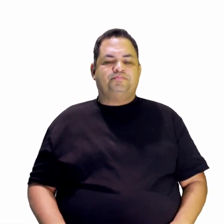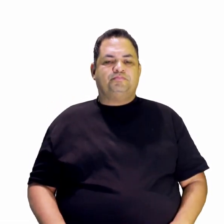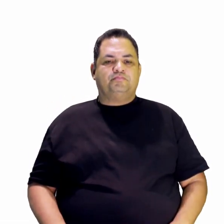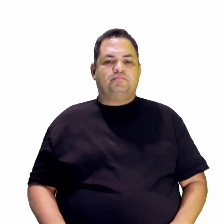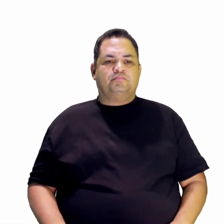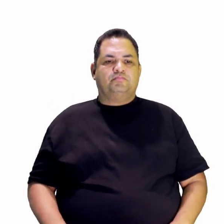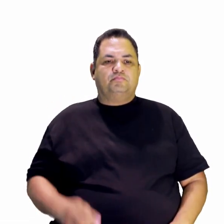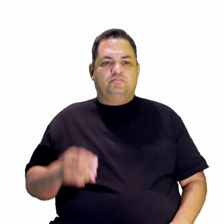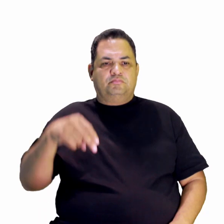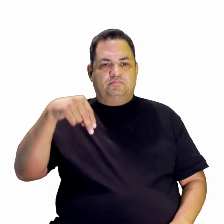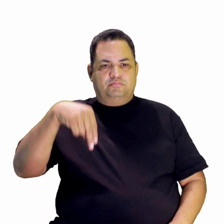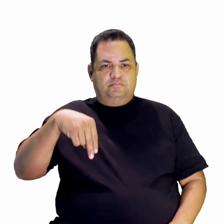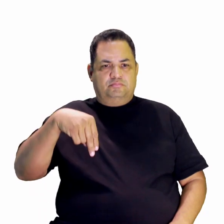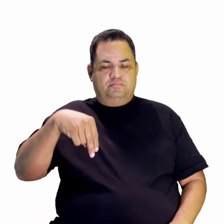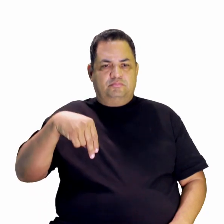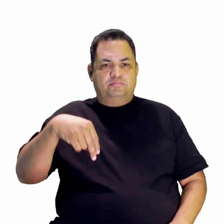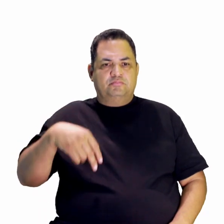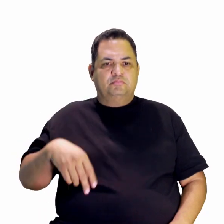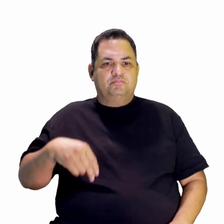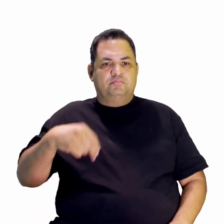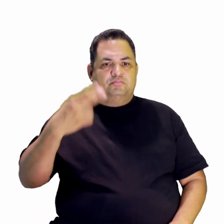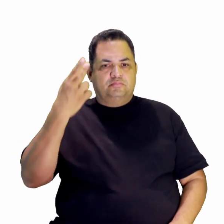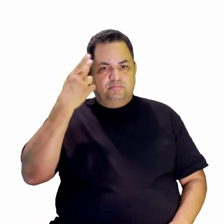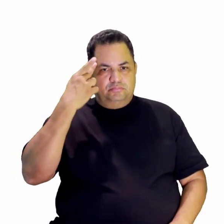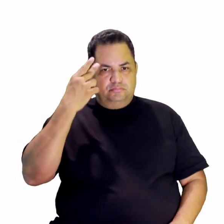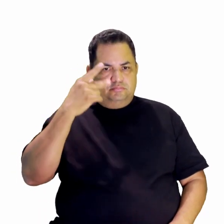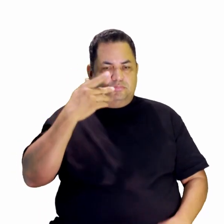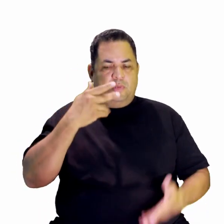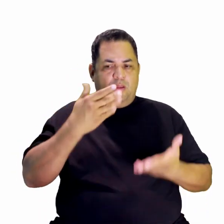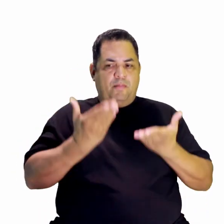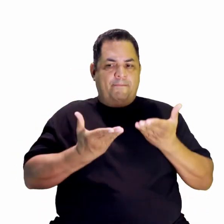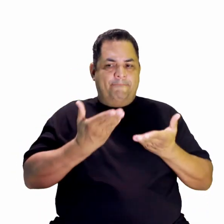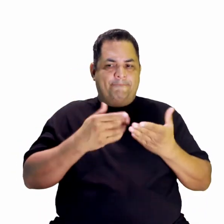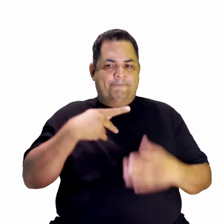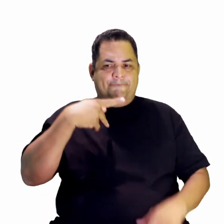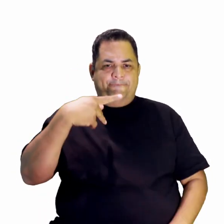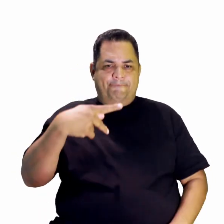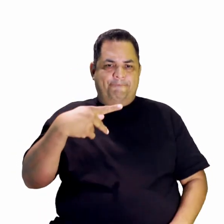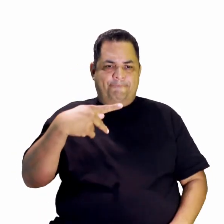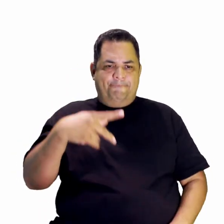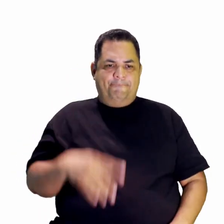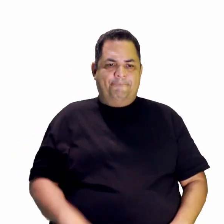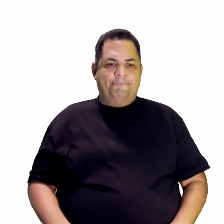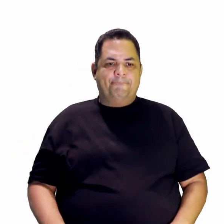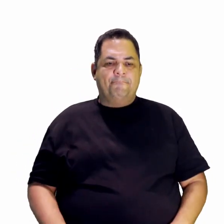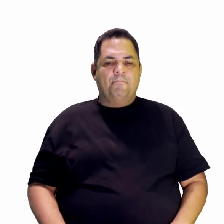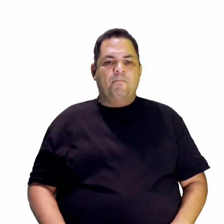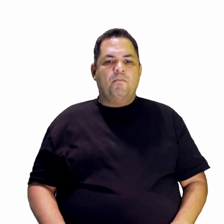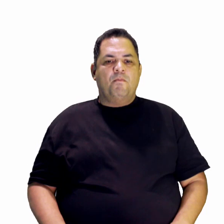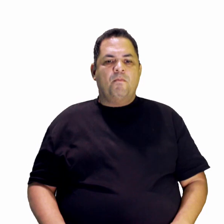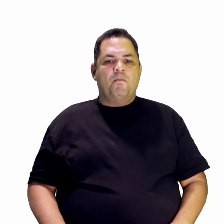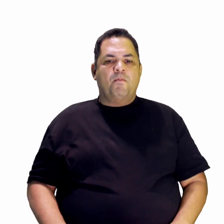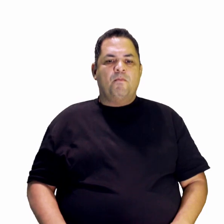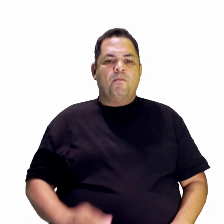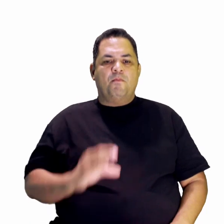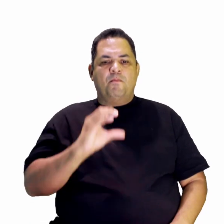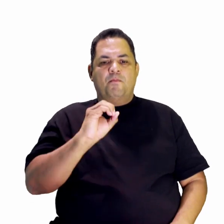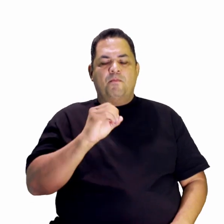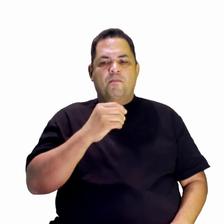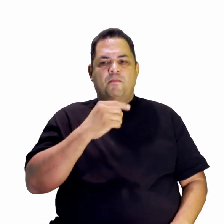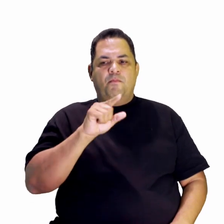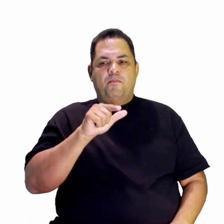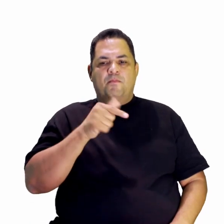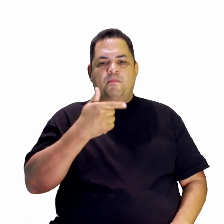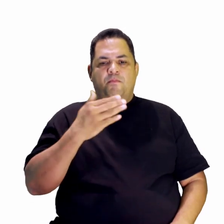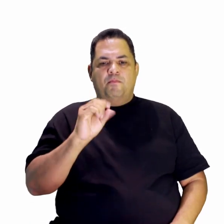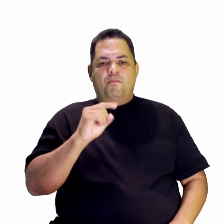que a normal, nesse caso, é igual ao peso, que é esse valor aqui, certo? 0,20 vezes 500, eu